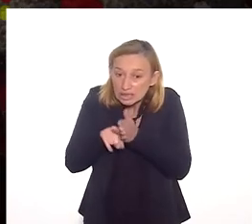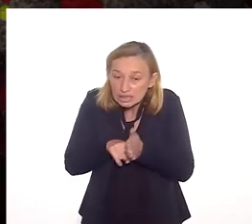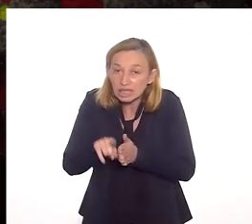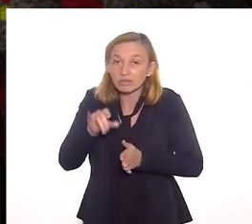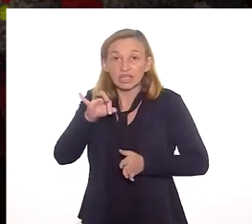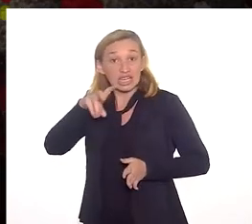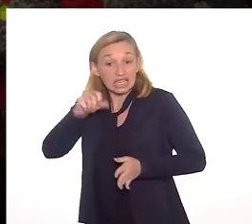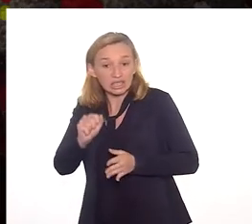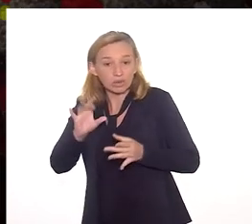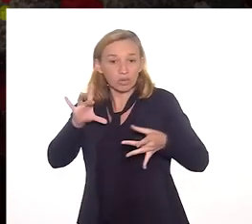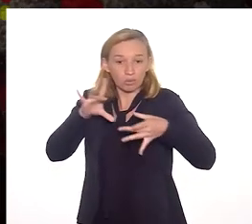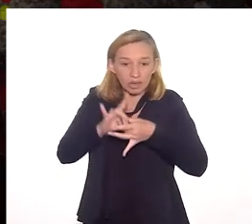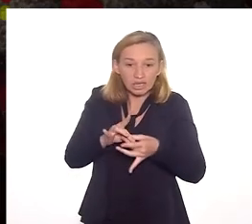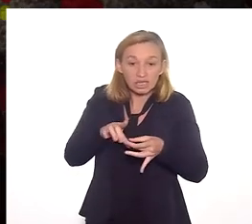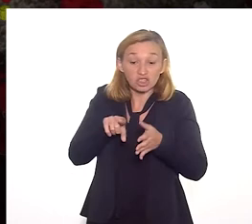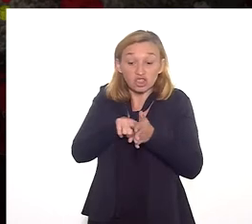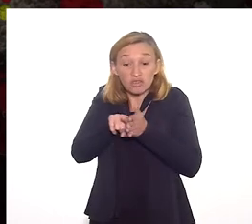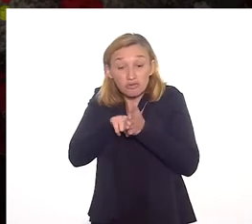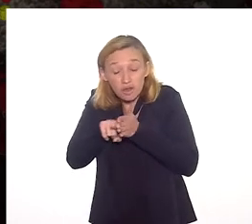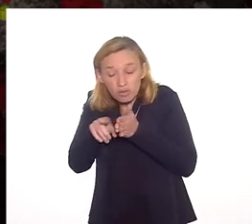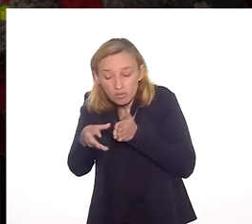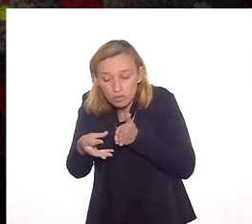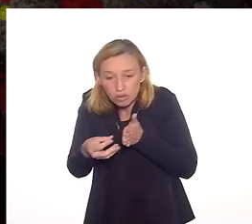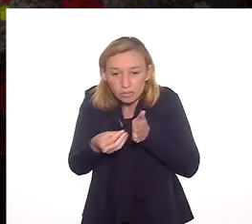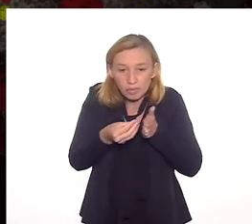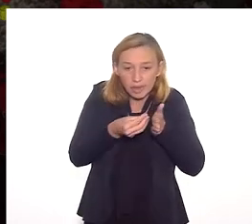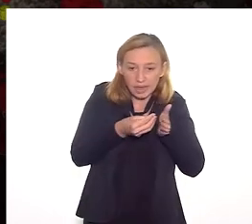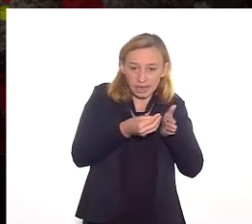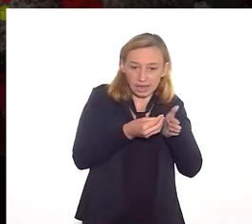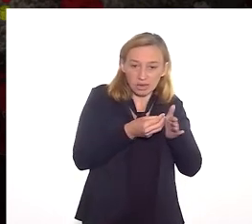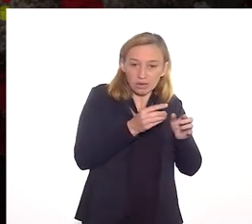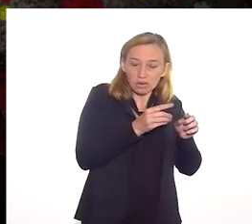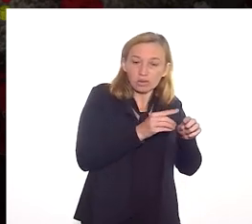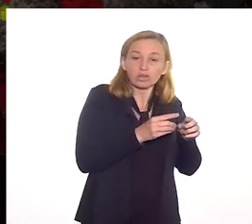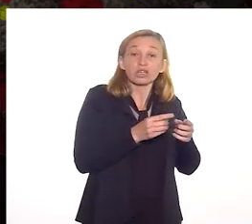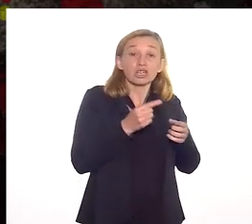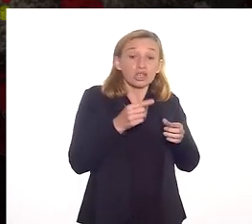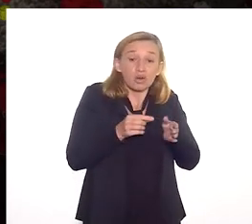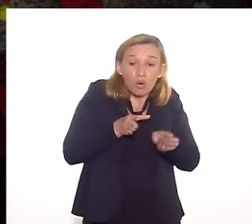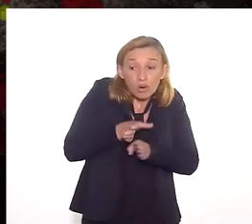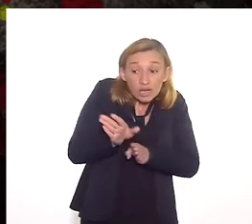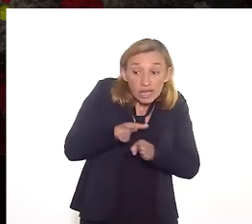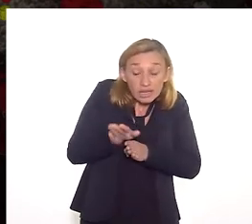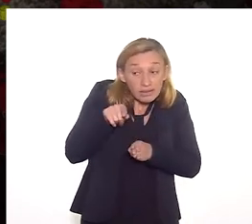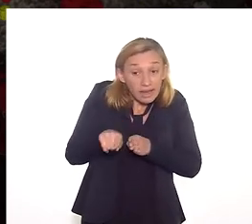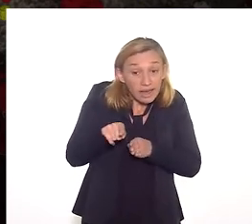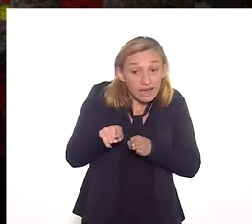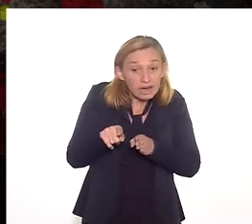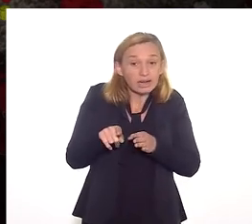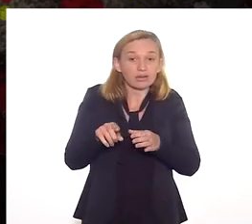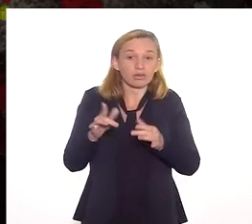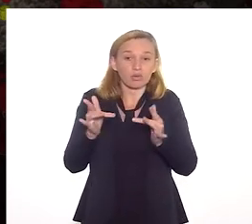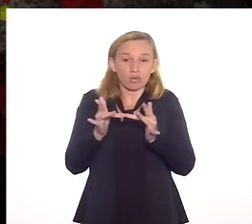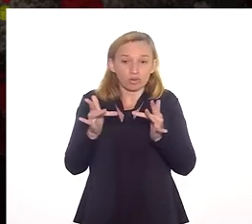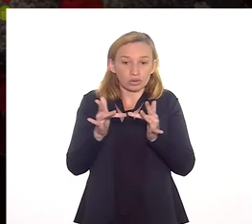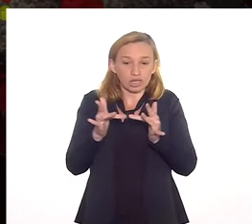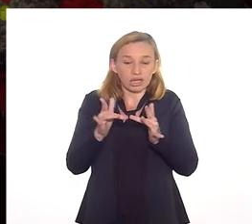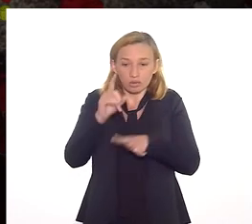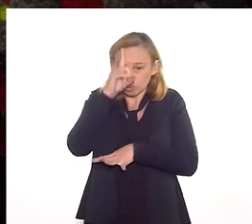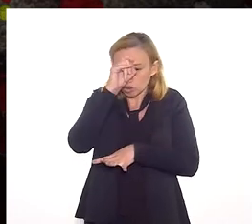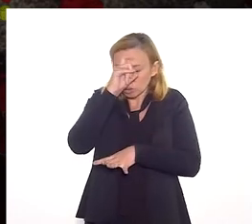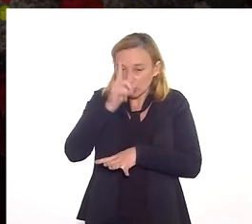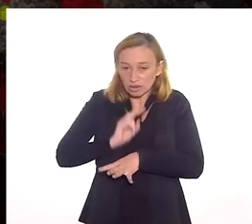exame clínico completo, a gente colhe o material e a gente orienta essa paciente para que ela mantenha contato